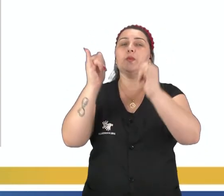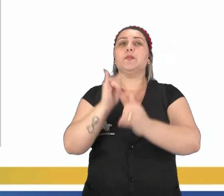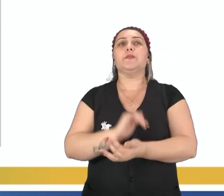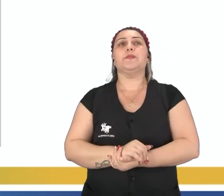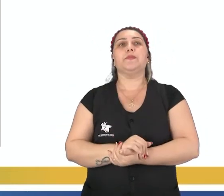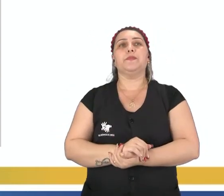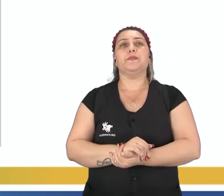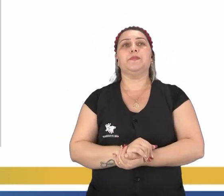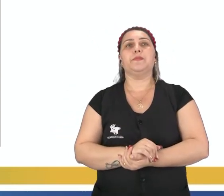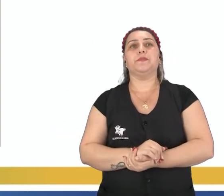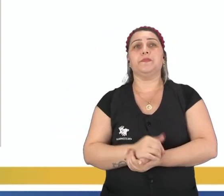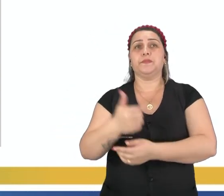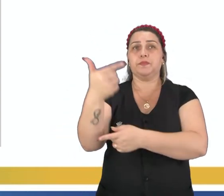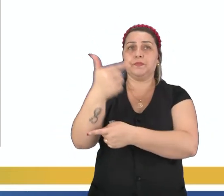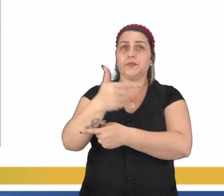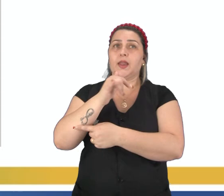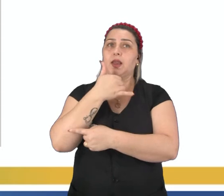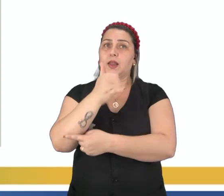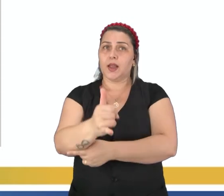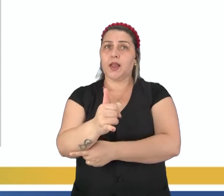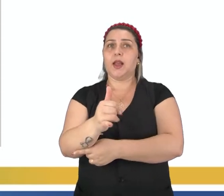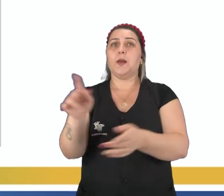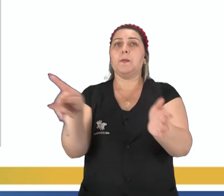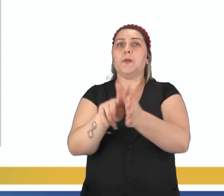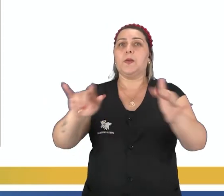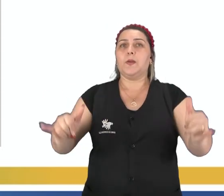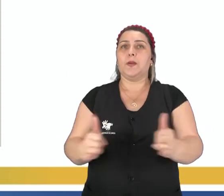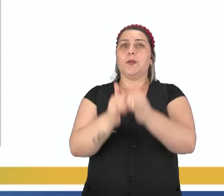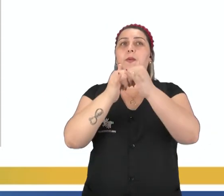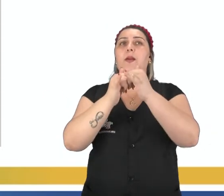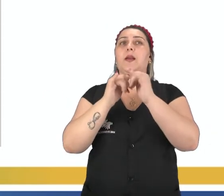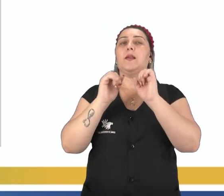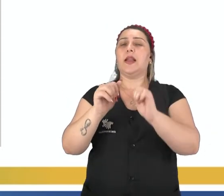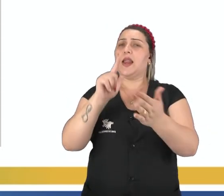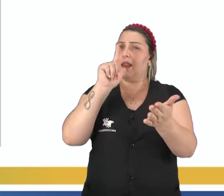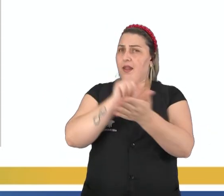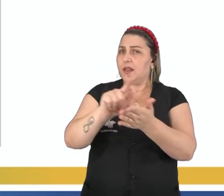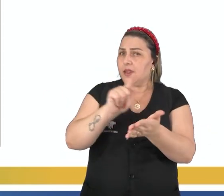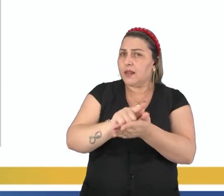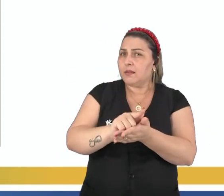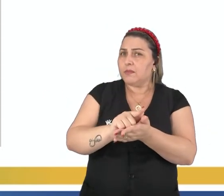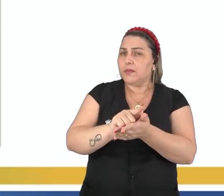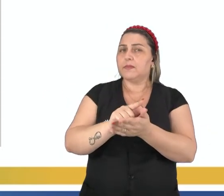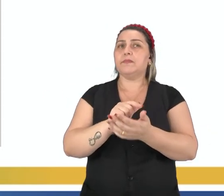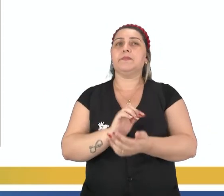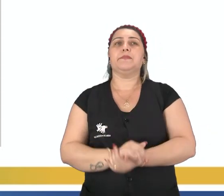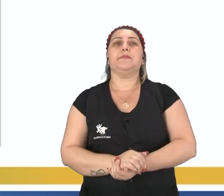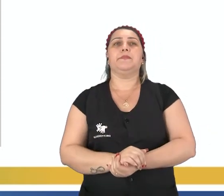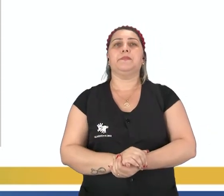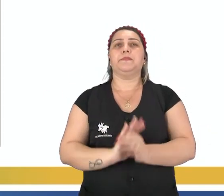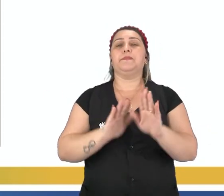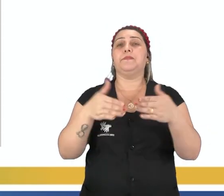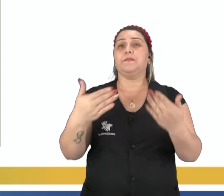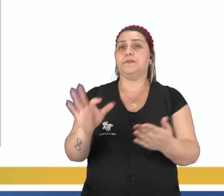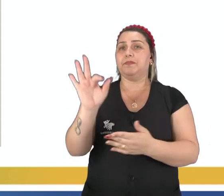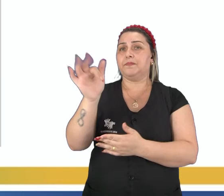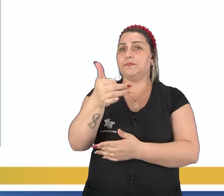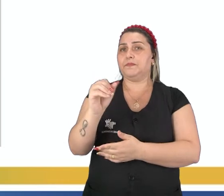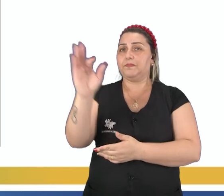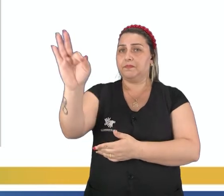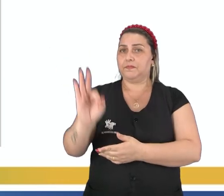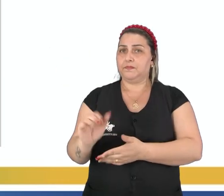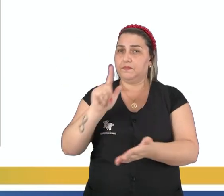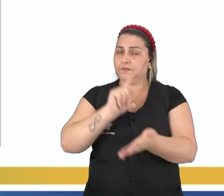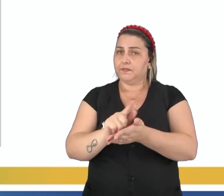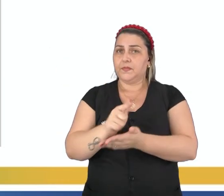né? A 2. A energia proveniente das hidrelétricas pode ser considerada limpa? E aí, ela é 100% limpa?